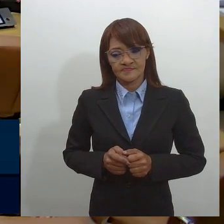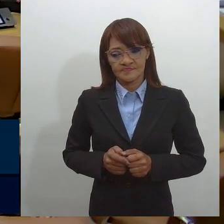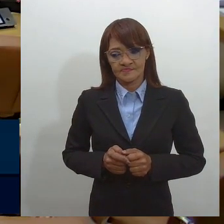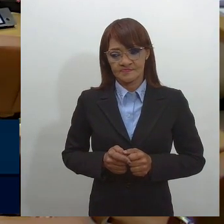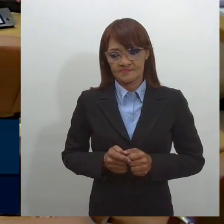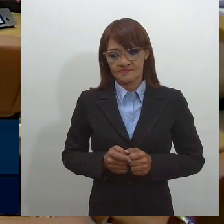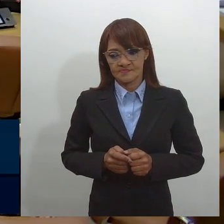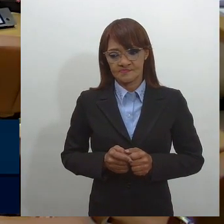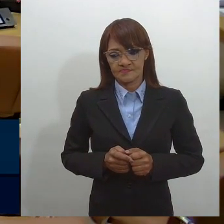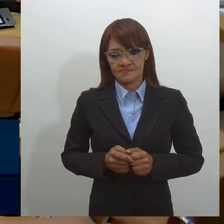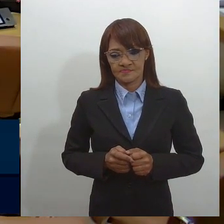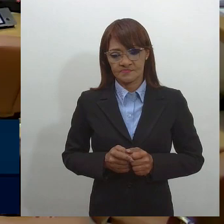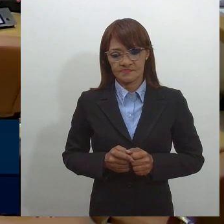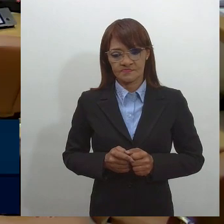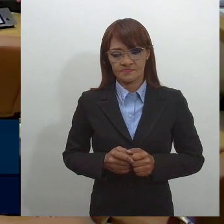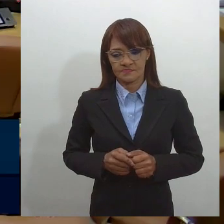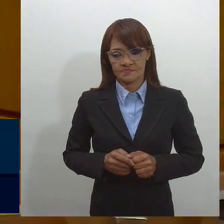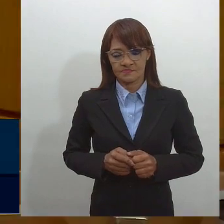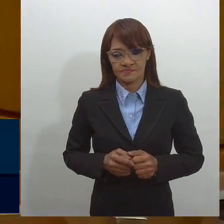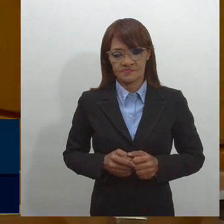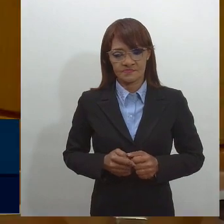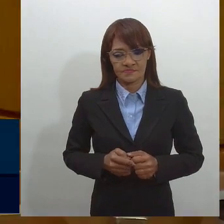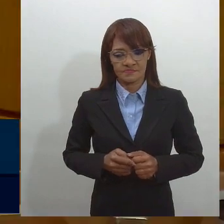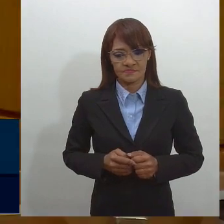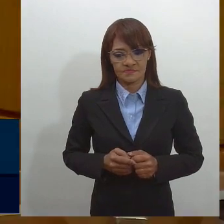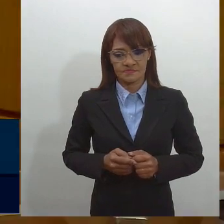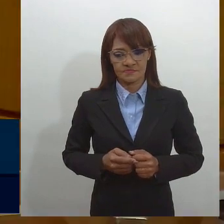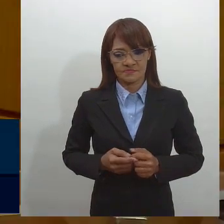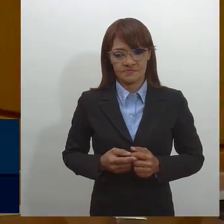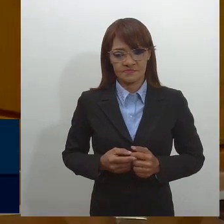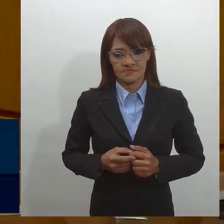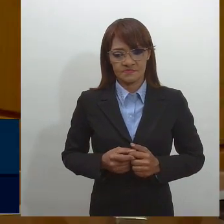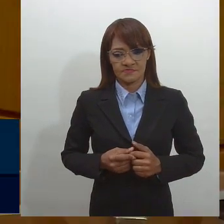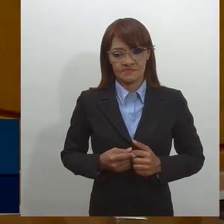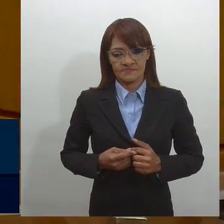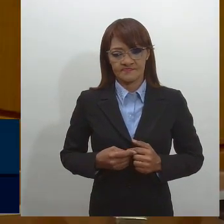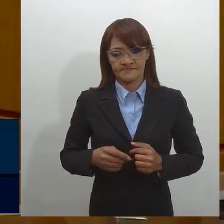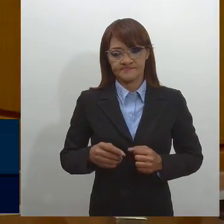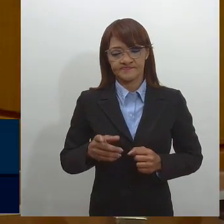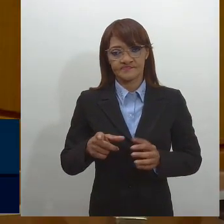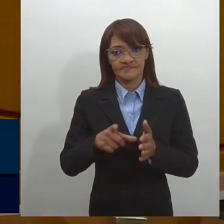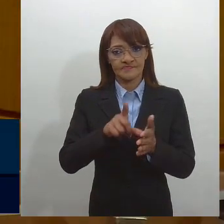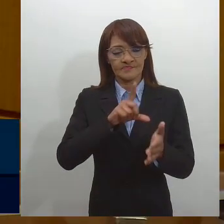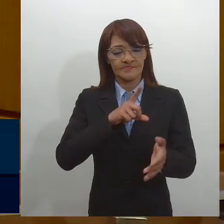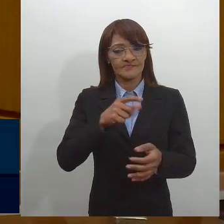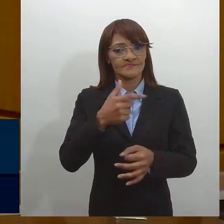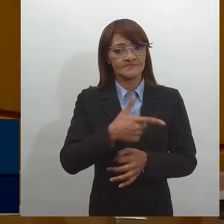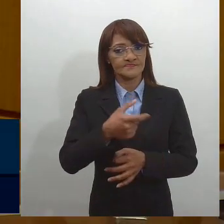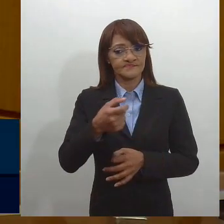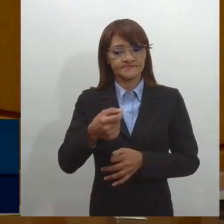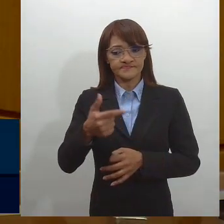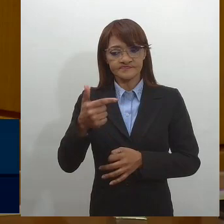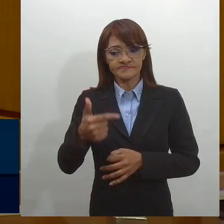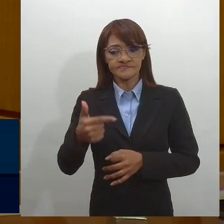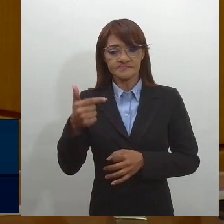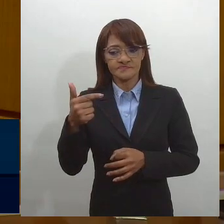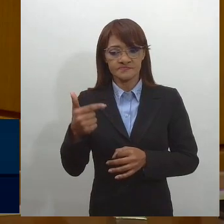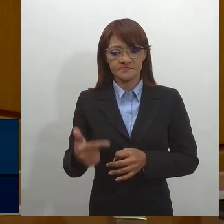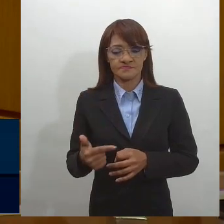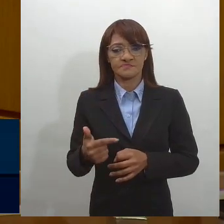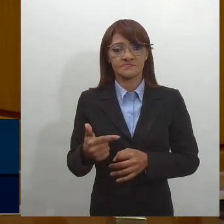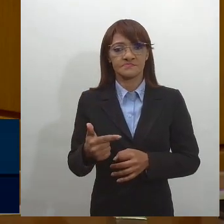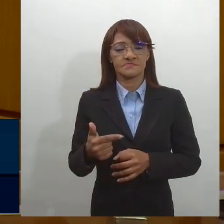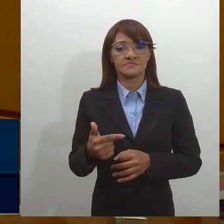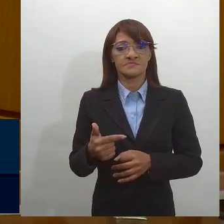Mais 2 minutos, deputada. Que desde 2022 não recebem o que determina